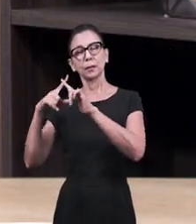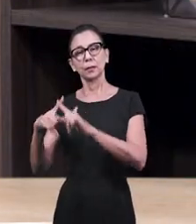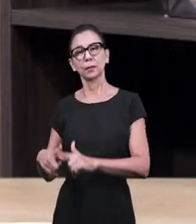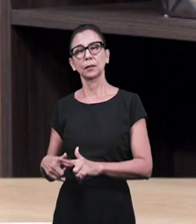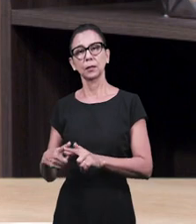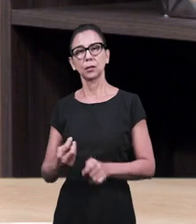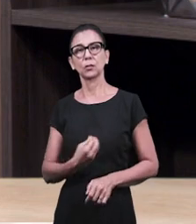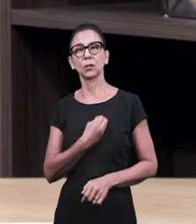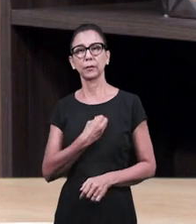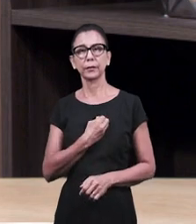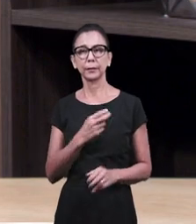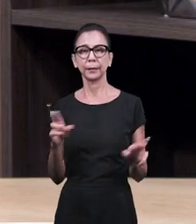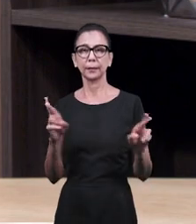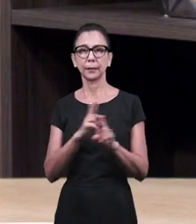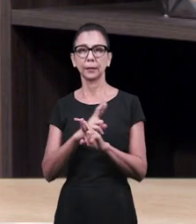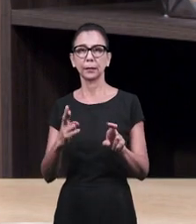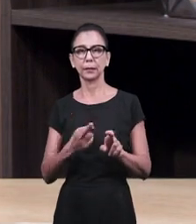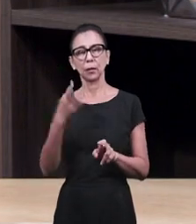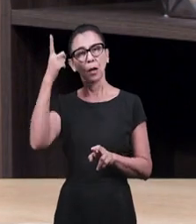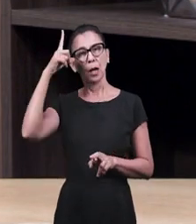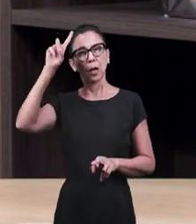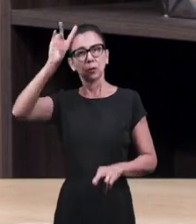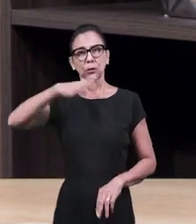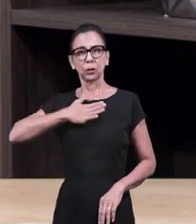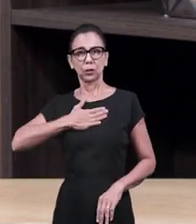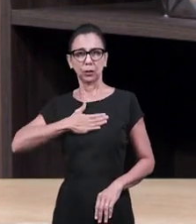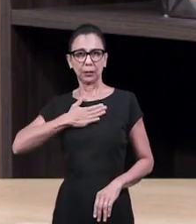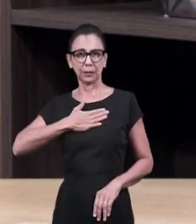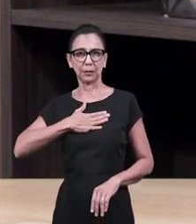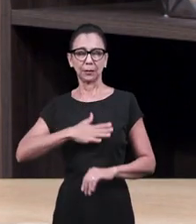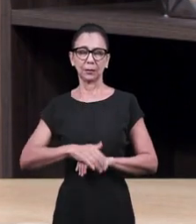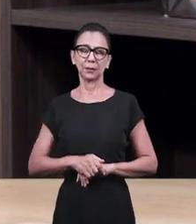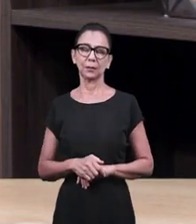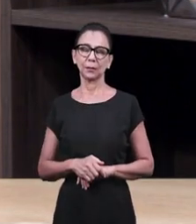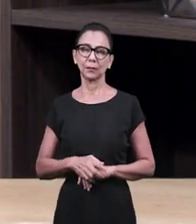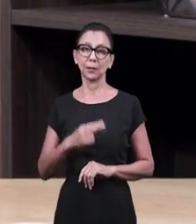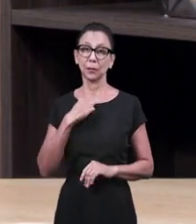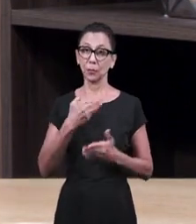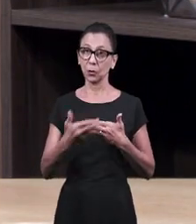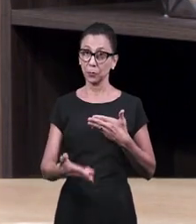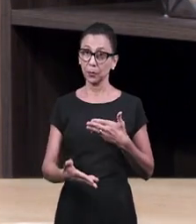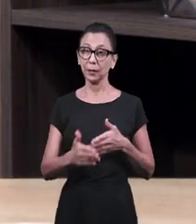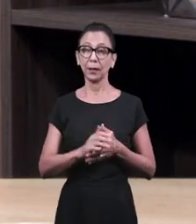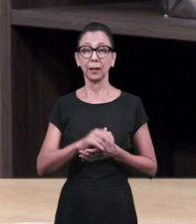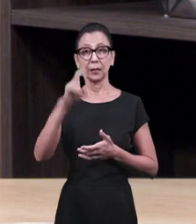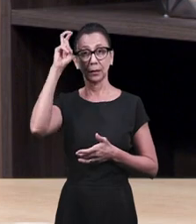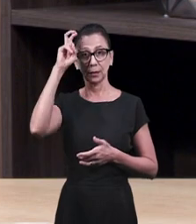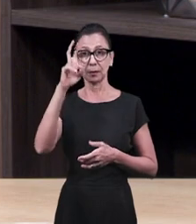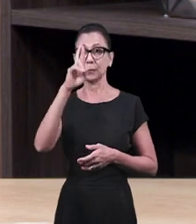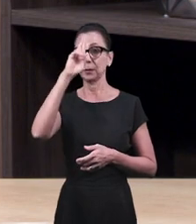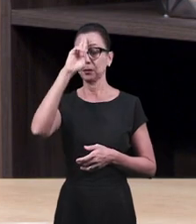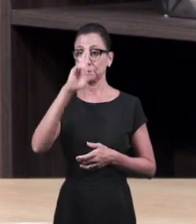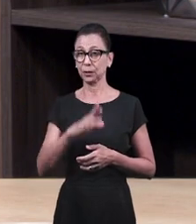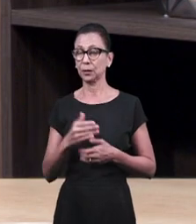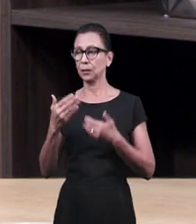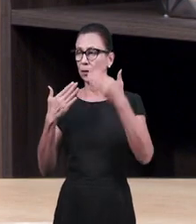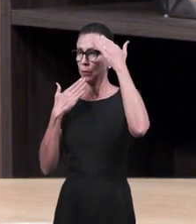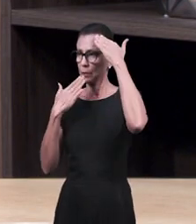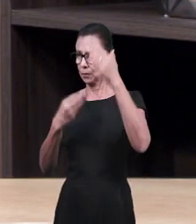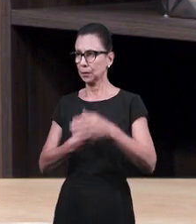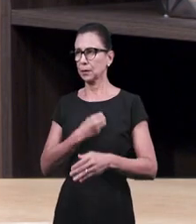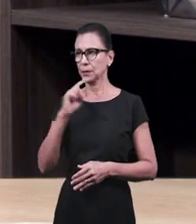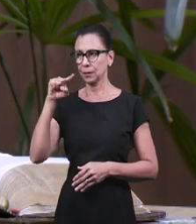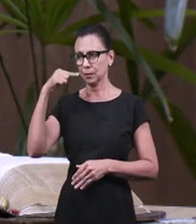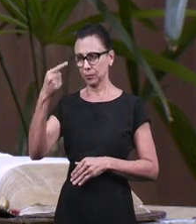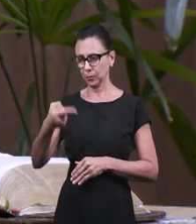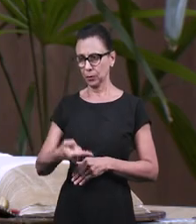relação ao dia de descanso. E você não pode perder na próxima quinta-feira ao meio-dia. Pastor Antônio Carlos, obrigado pela sua participação. Se Deus quiser, estaremos juntos na